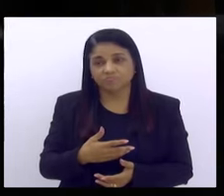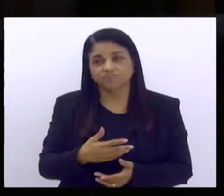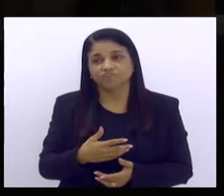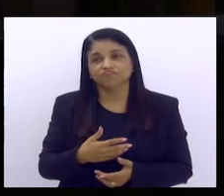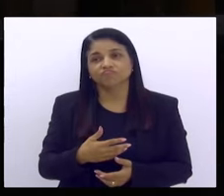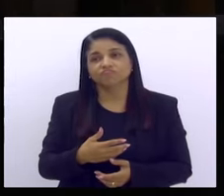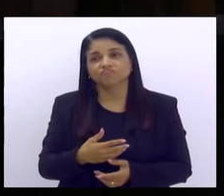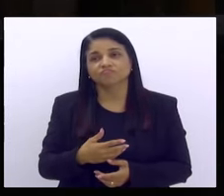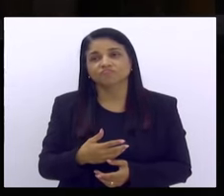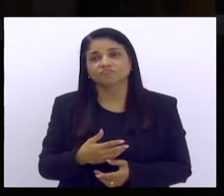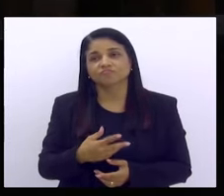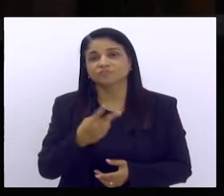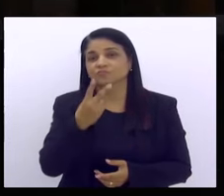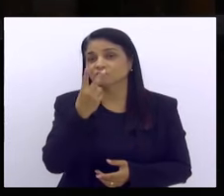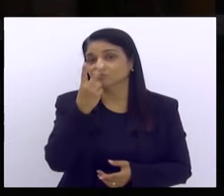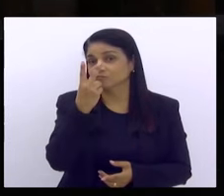praticamente